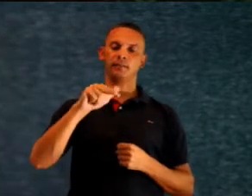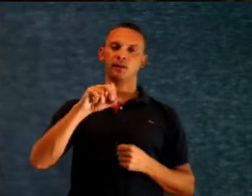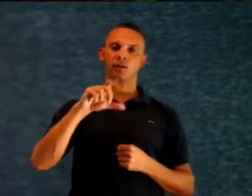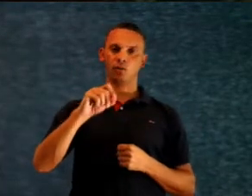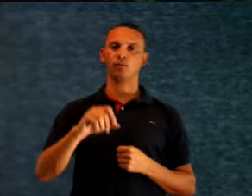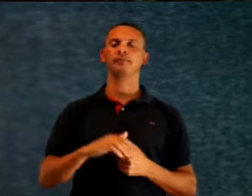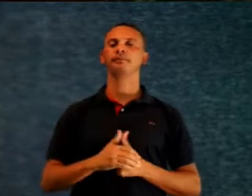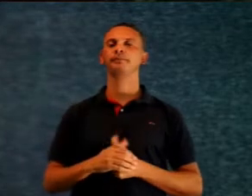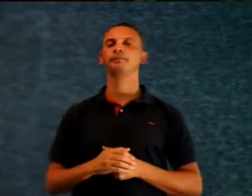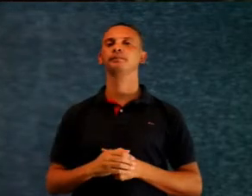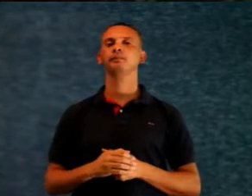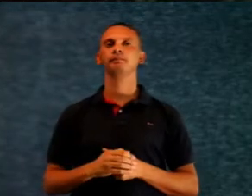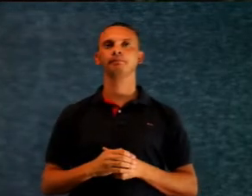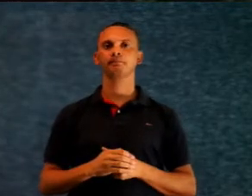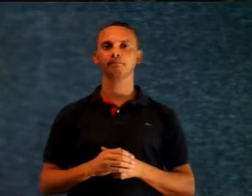saudoso Manolo.